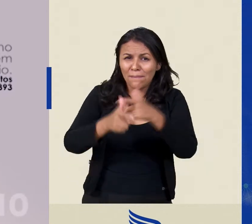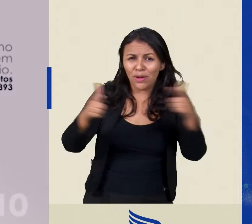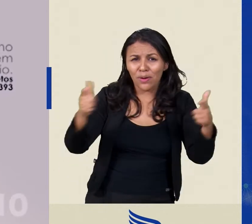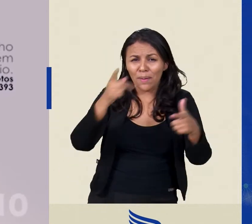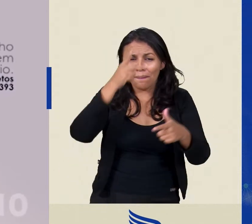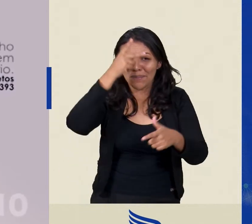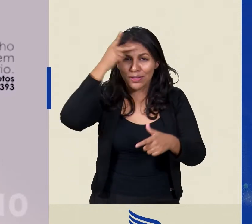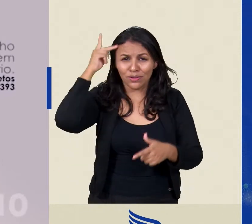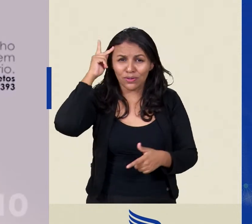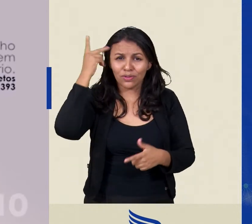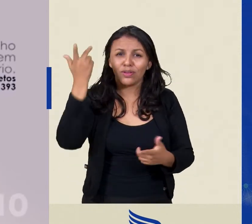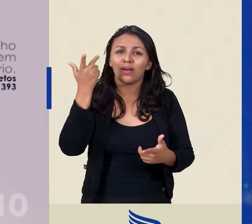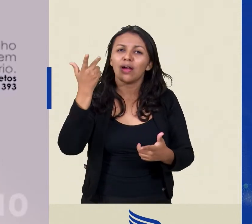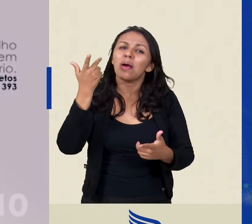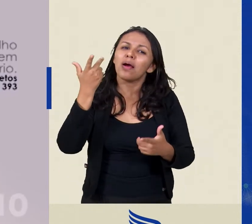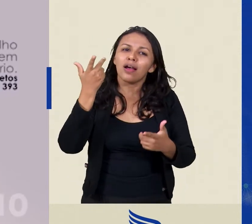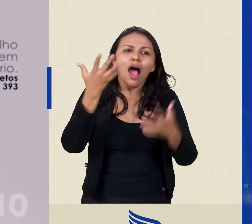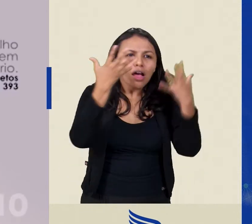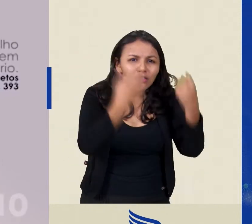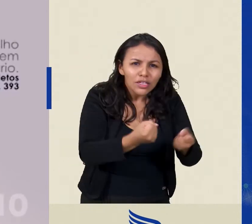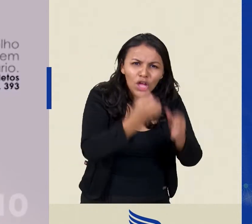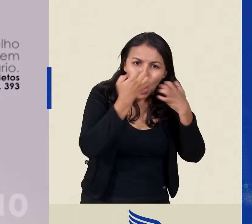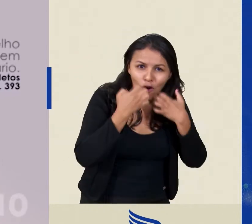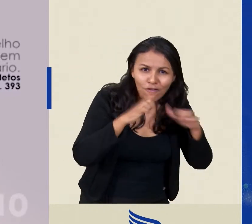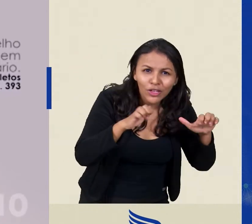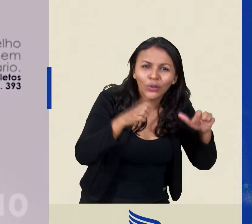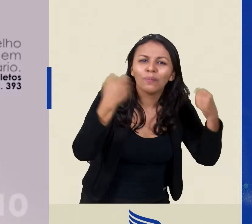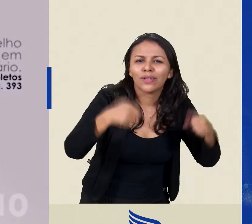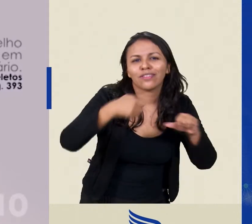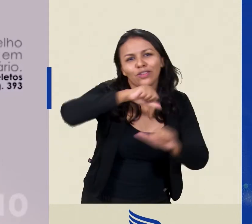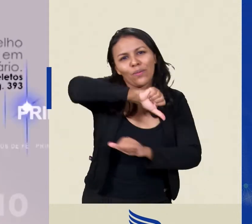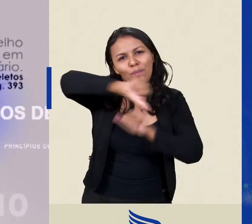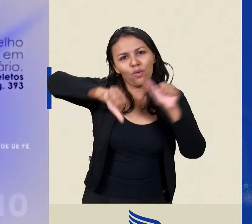Evangelho requer uma mudança decisiva